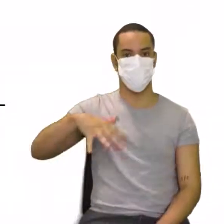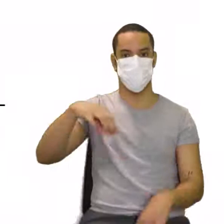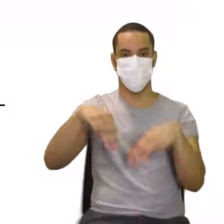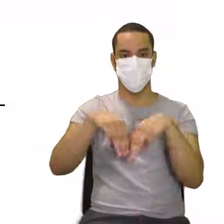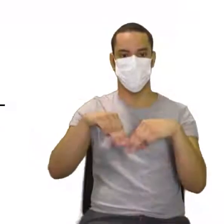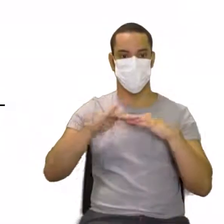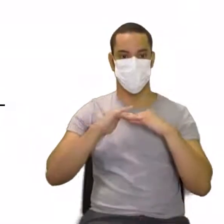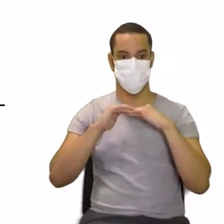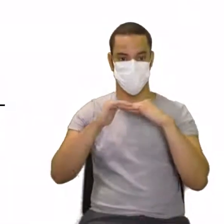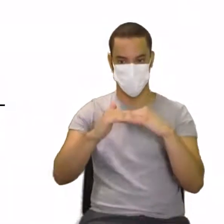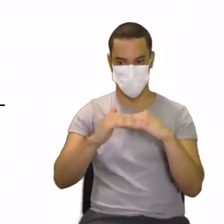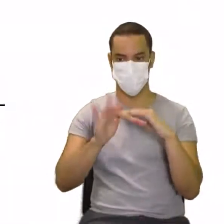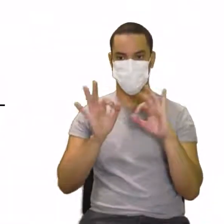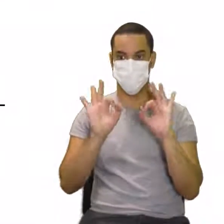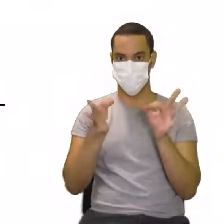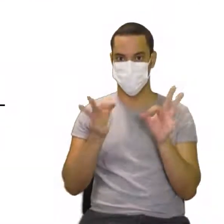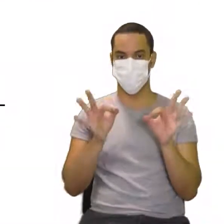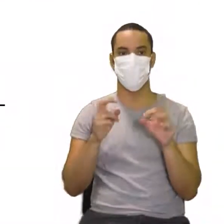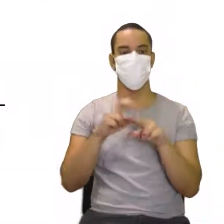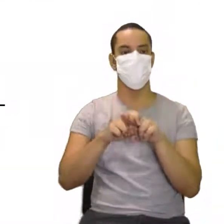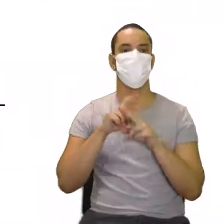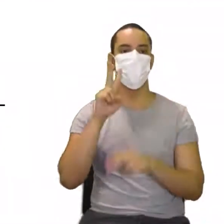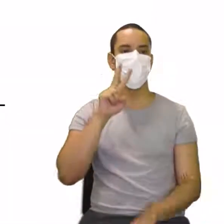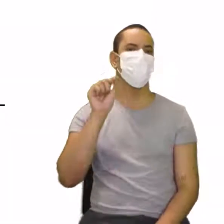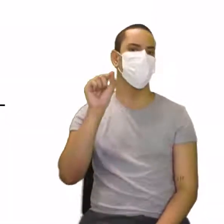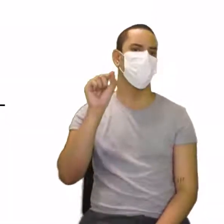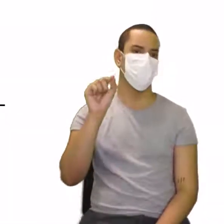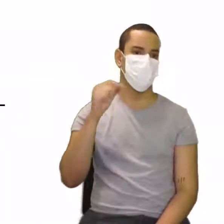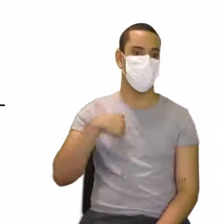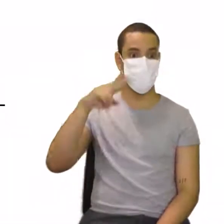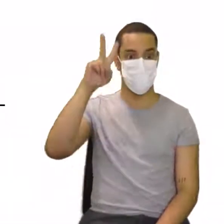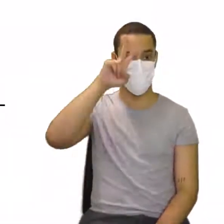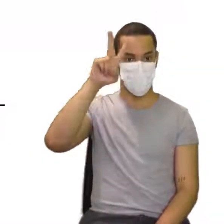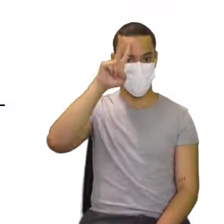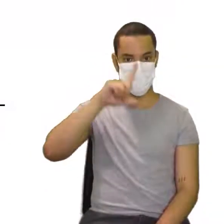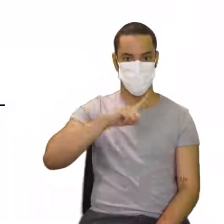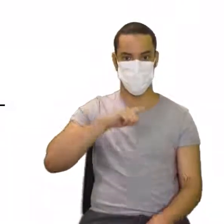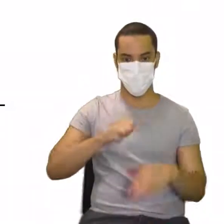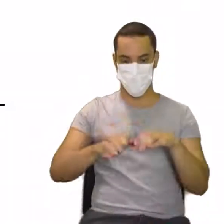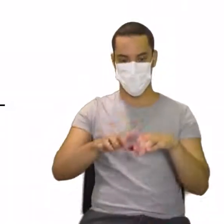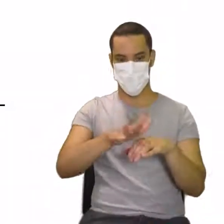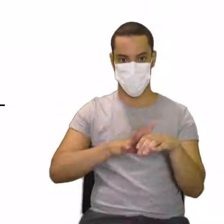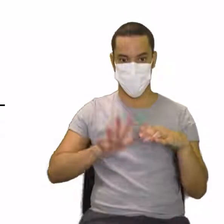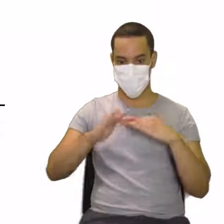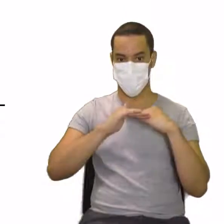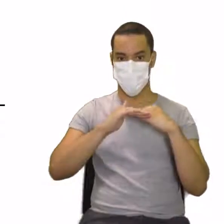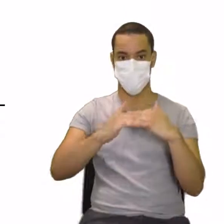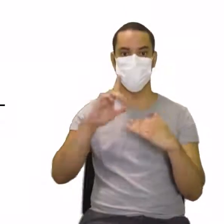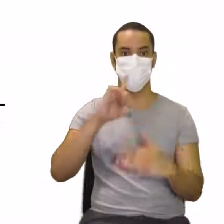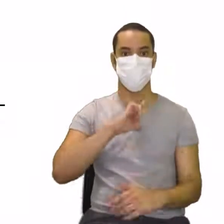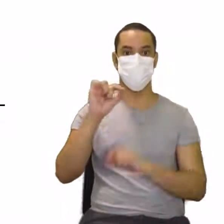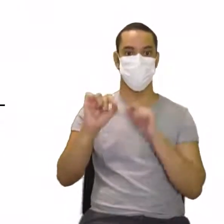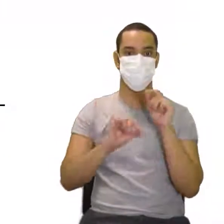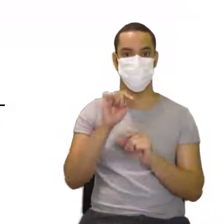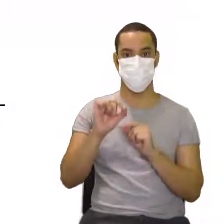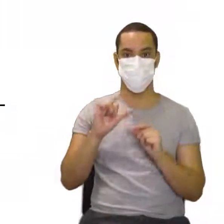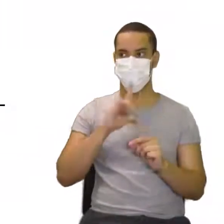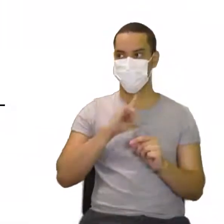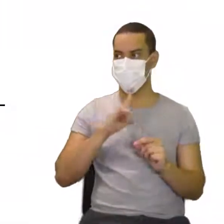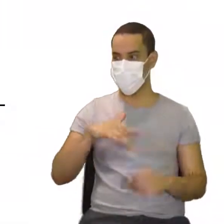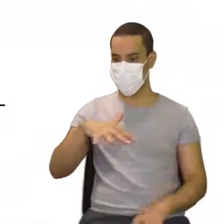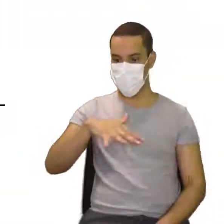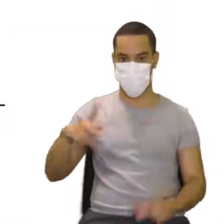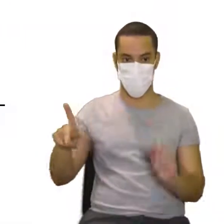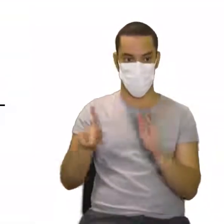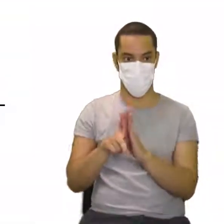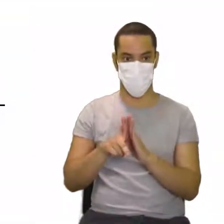magnético uniforme. Ok? Aqui nós vamos ver o seguinte. Lembrando que campo magnético uniforme são onde as linhas de campo elas